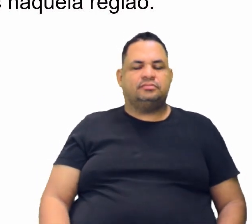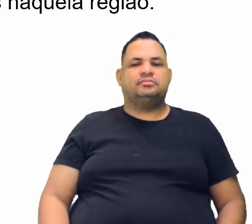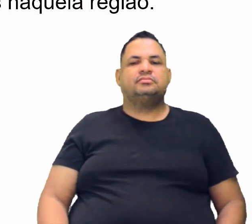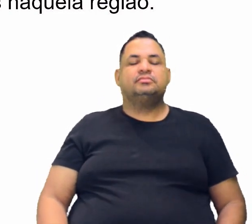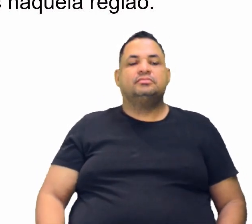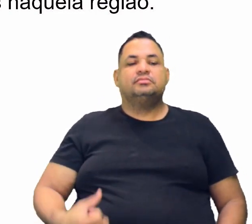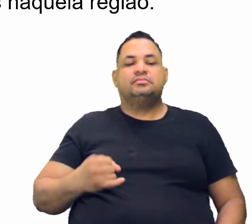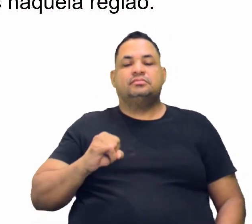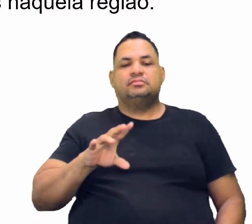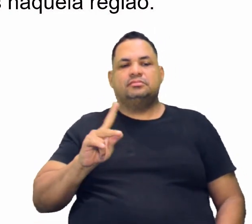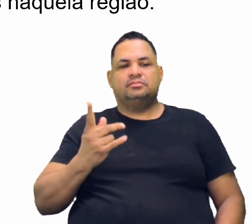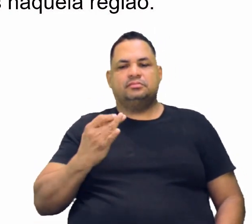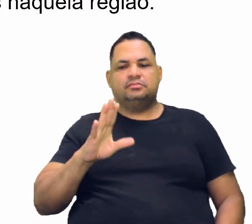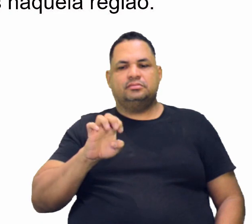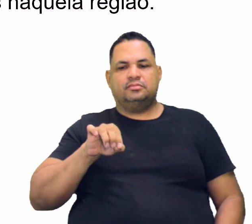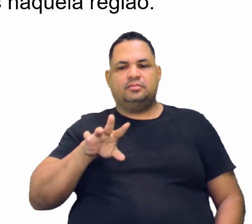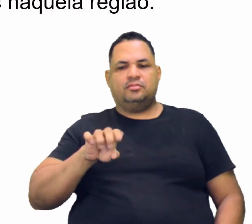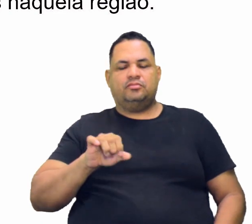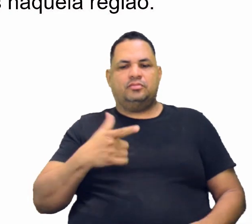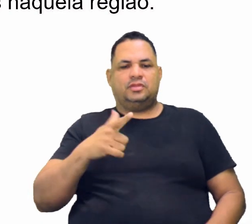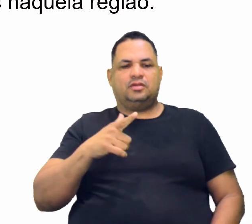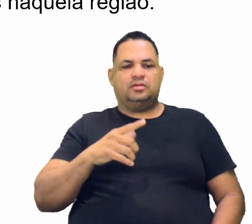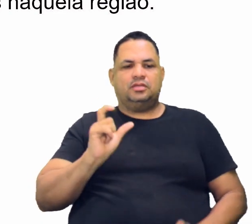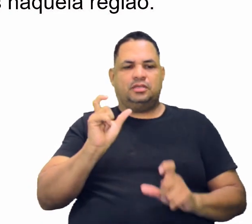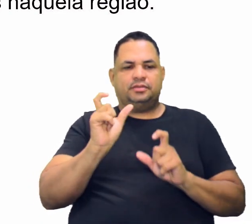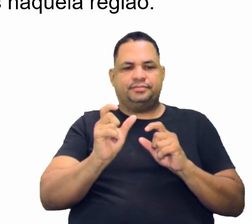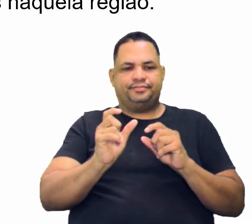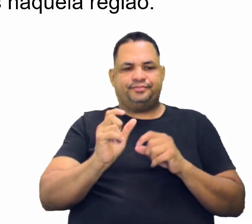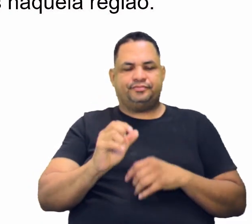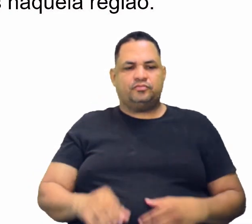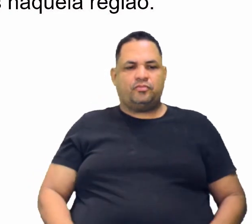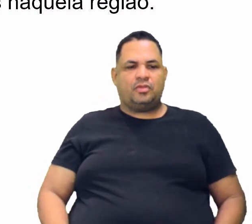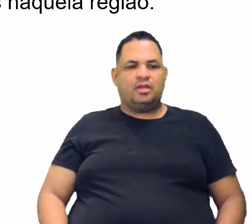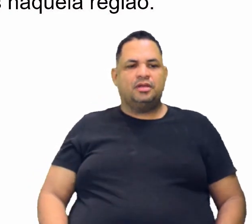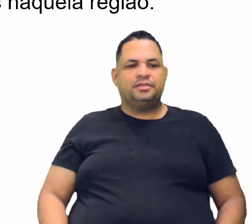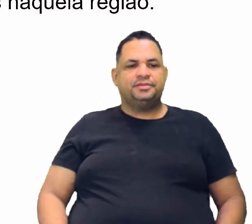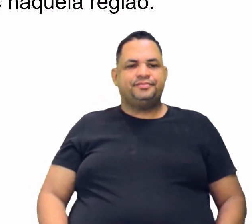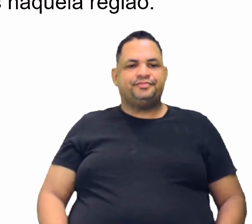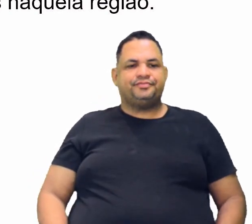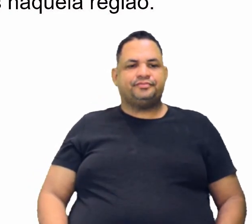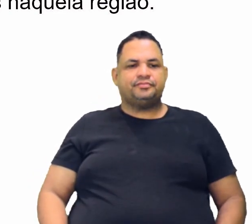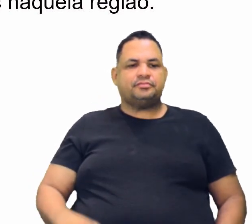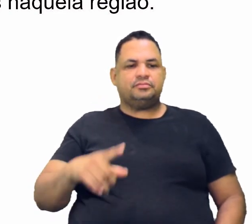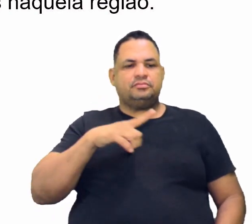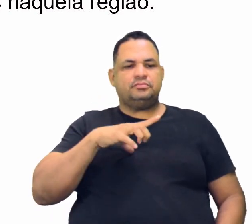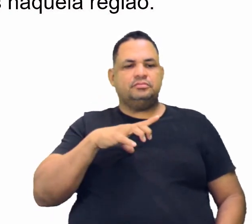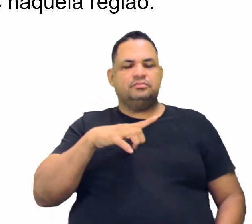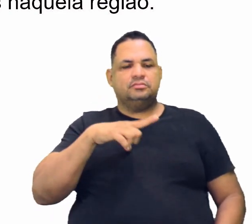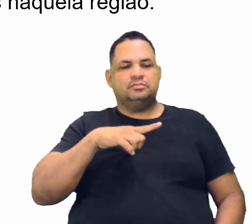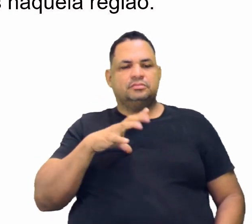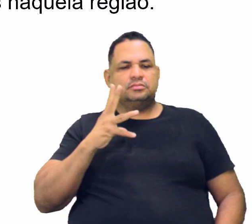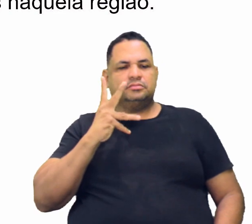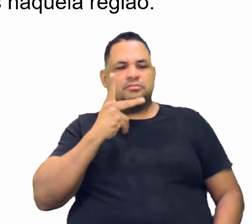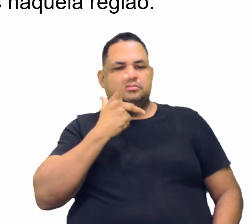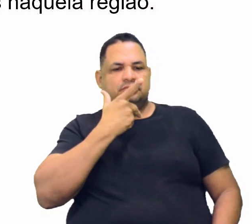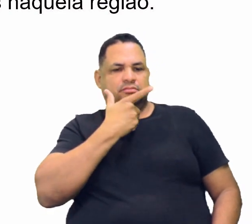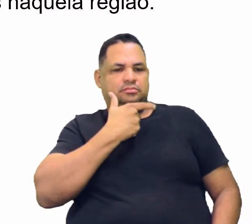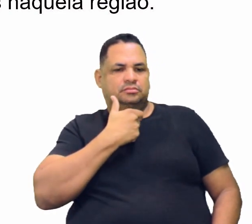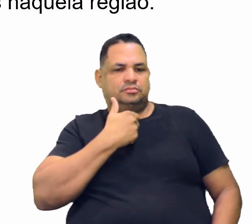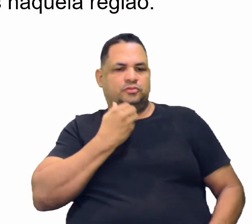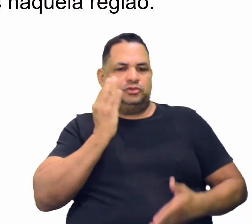haver, não tem flexão. Então, havia belas cachoeiras frondosas e árvores